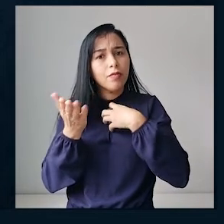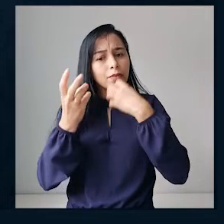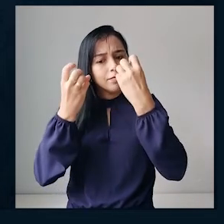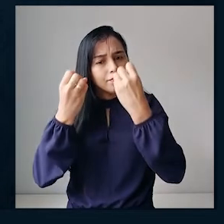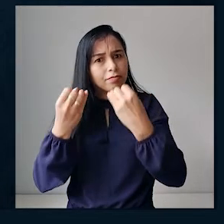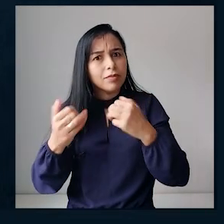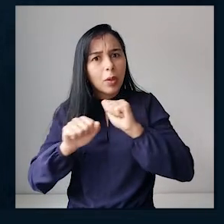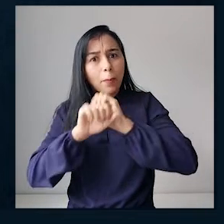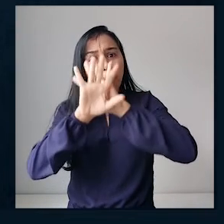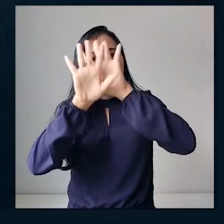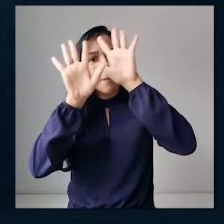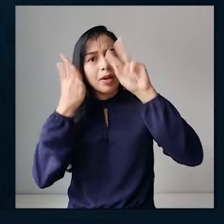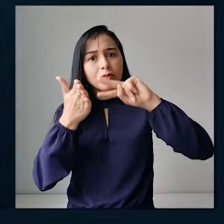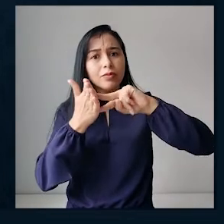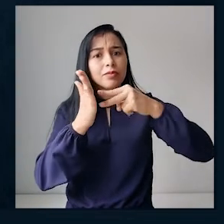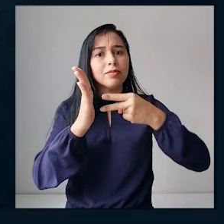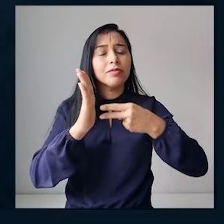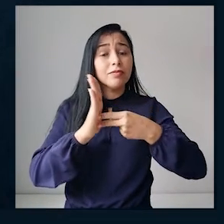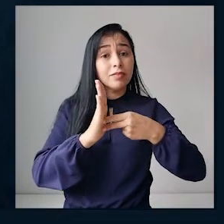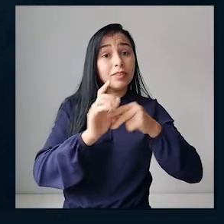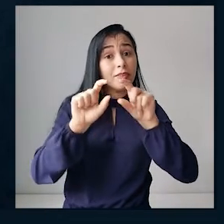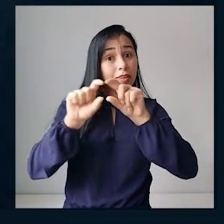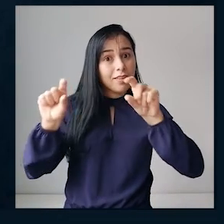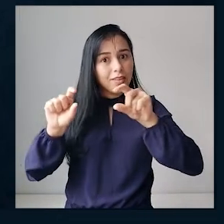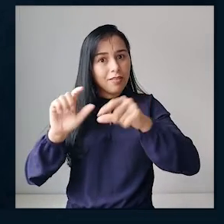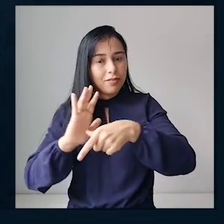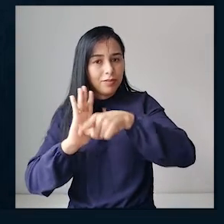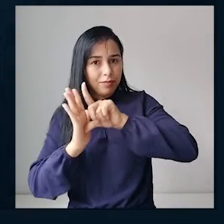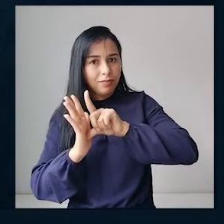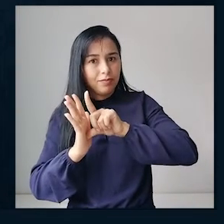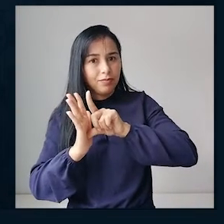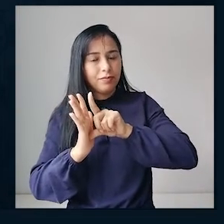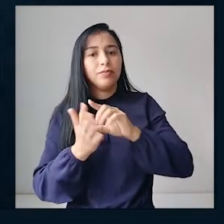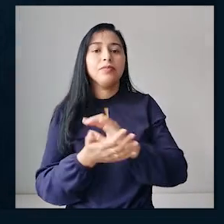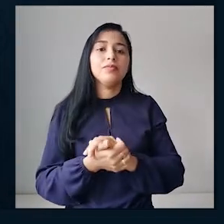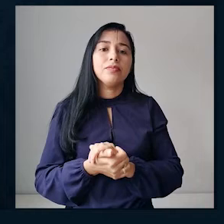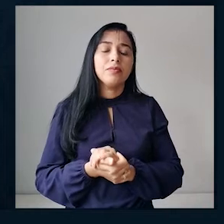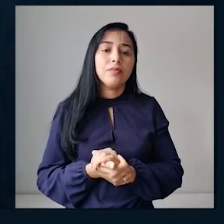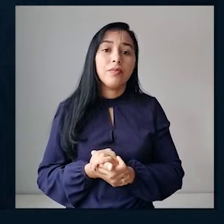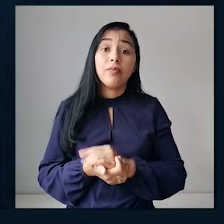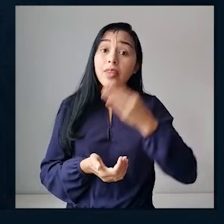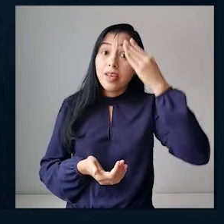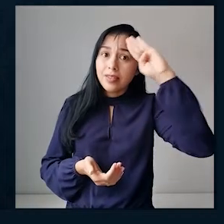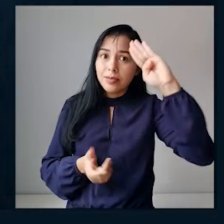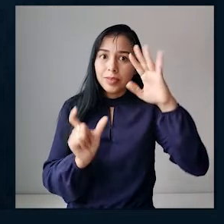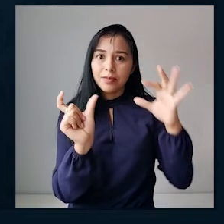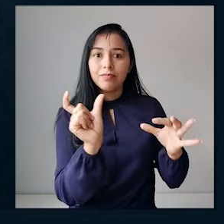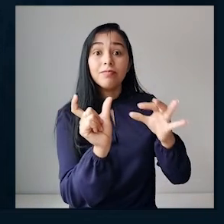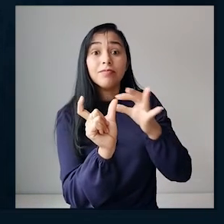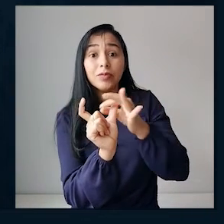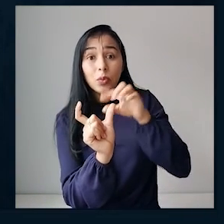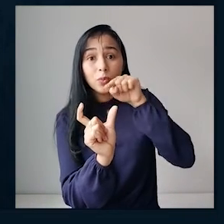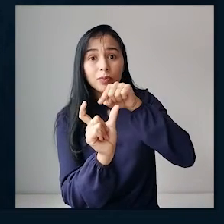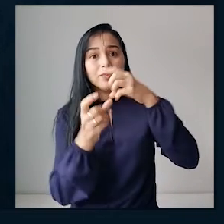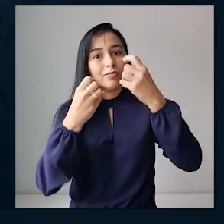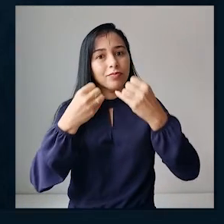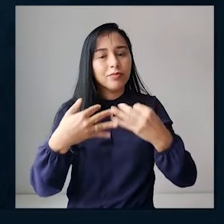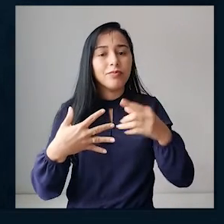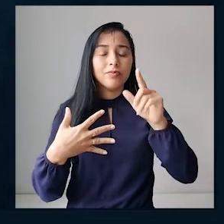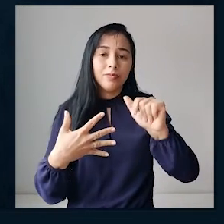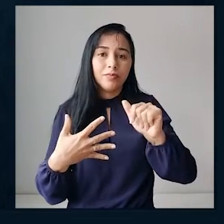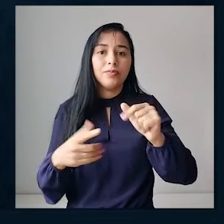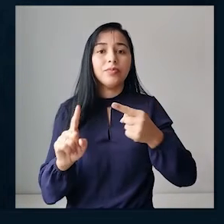o sentido da anterior, dando um motivo. Quais são as principais conjunções explicativas? Nós